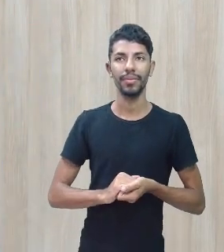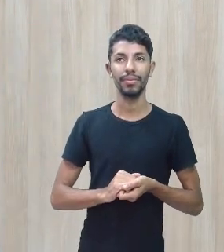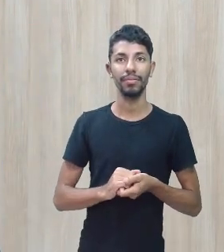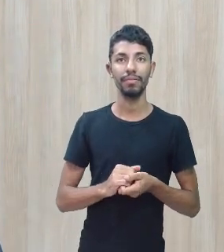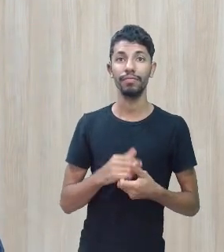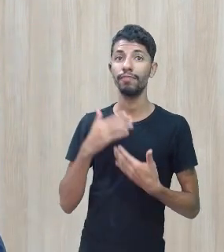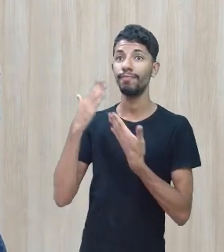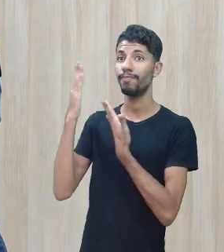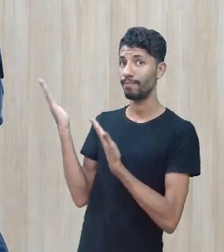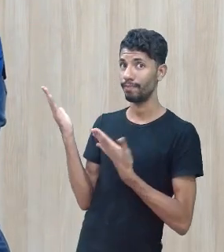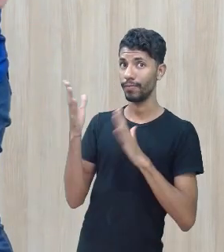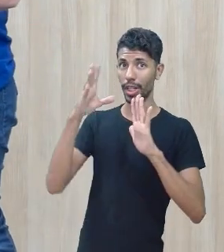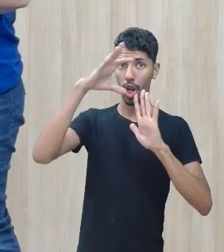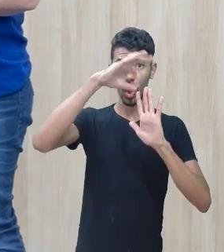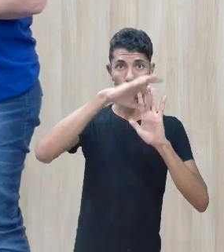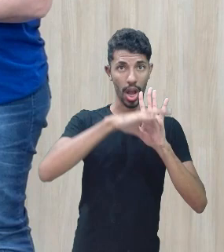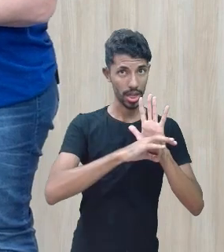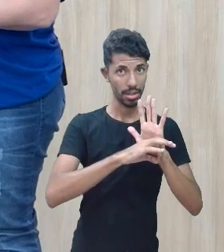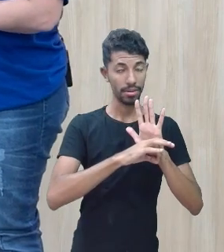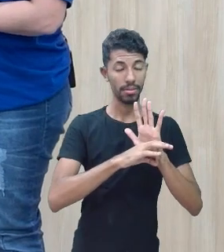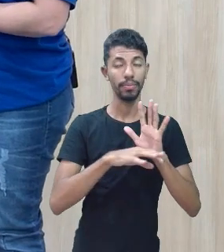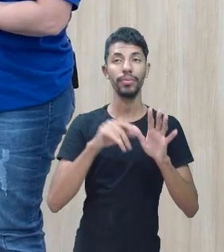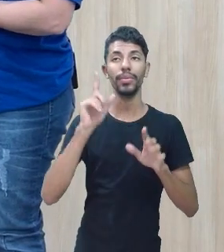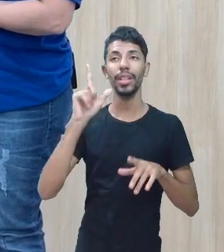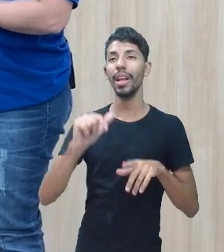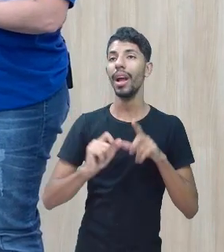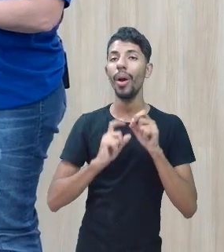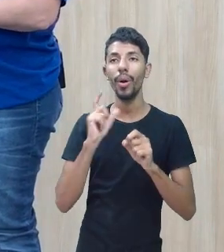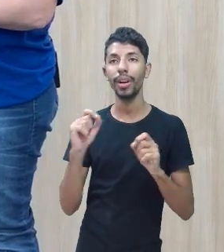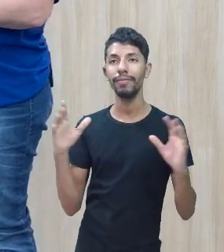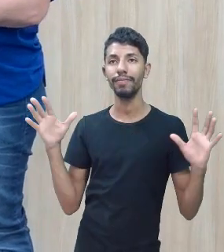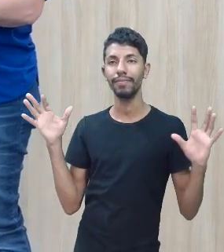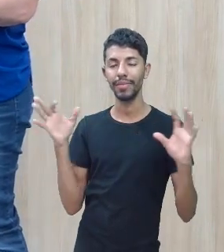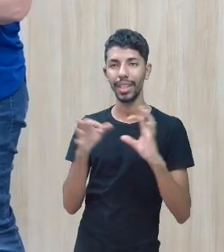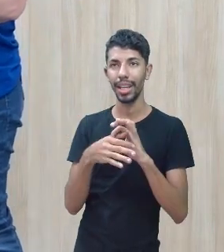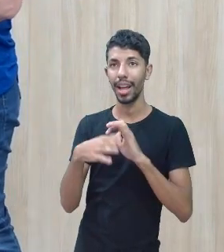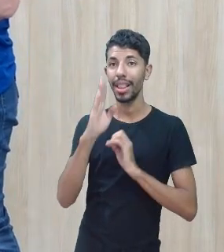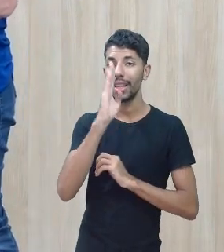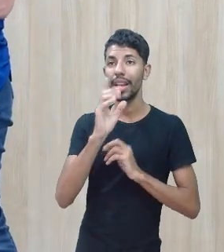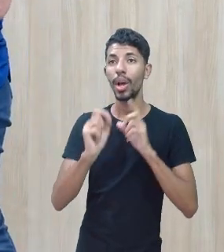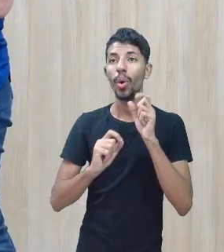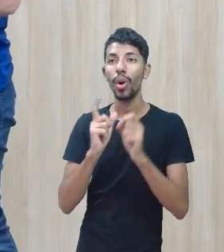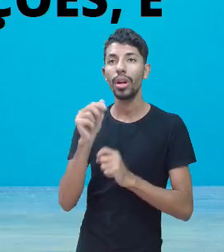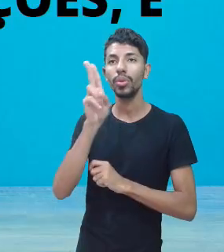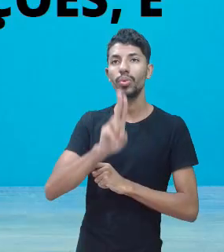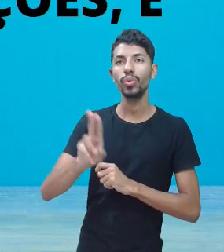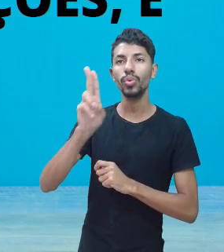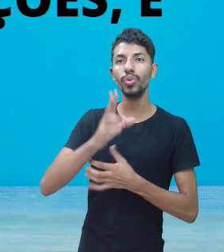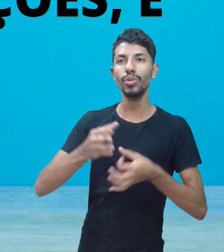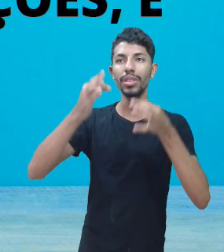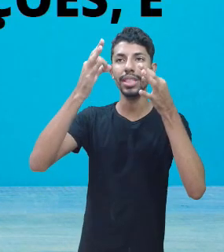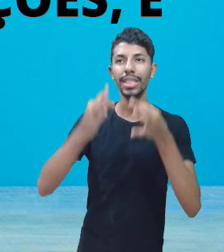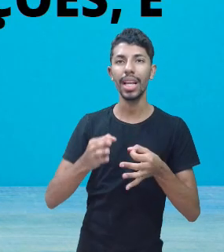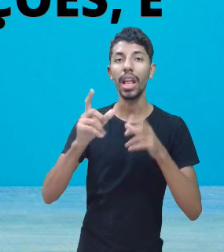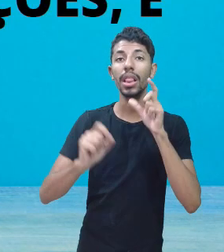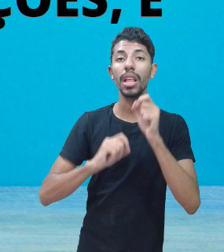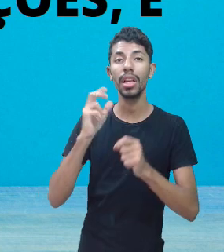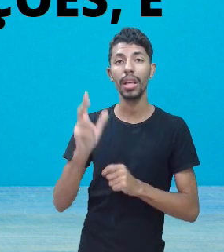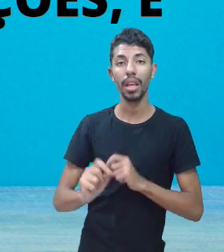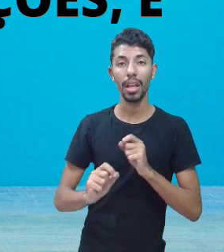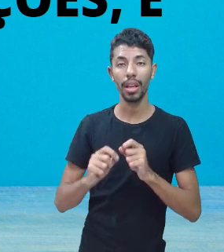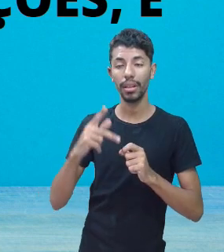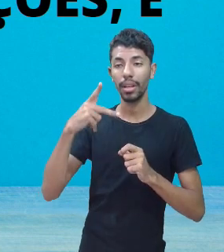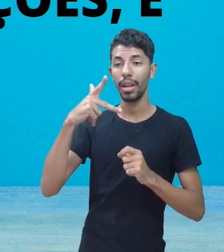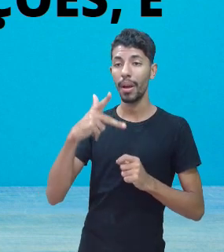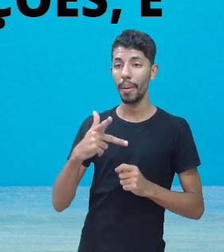Já a coerência, ela relaciona-se diretamente ao uso correto dos pronomes. Olha aí uma